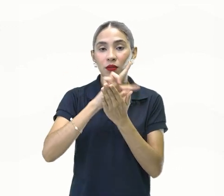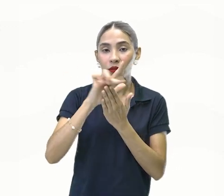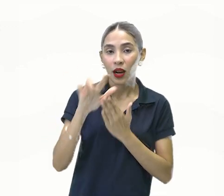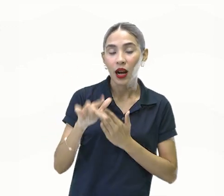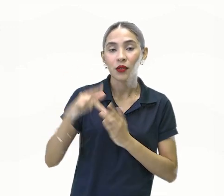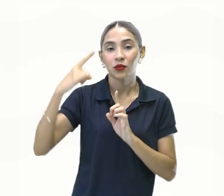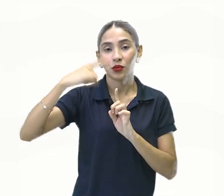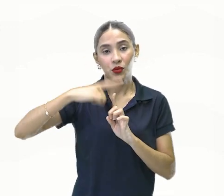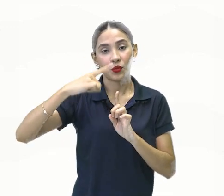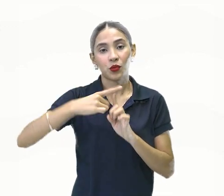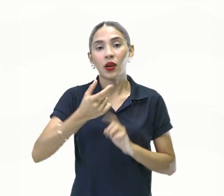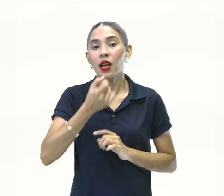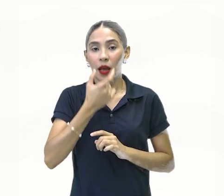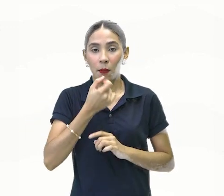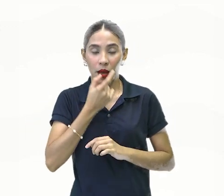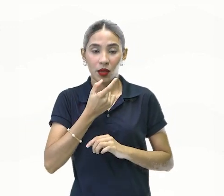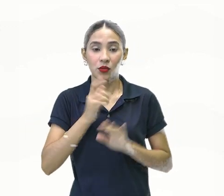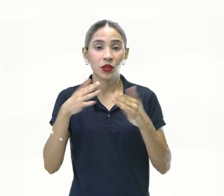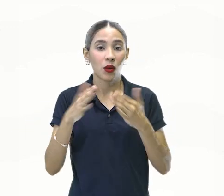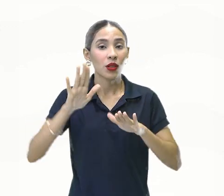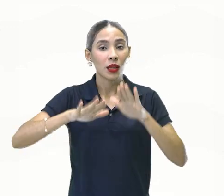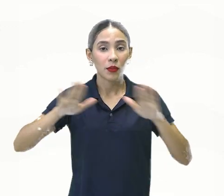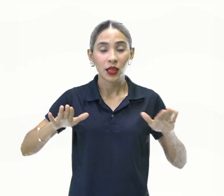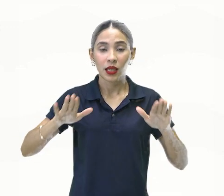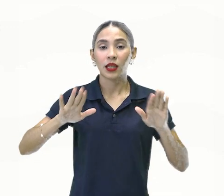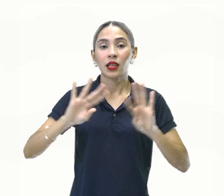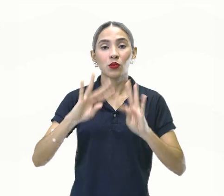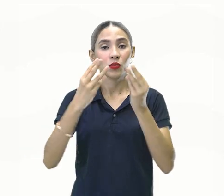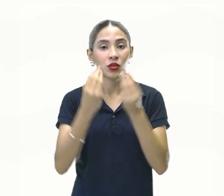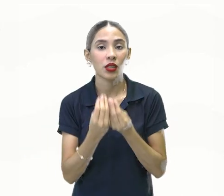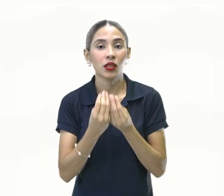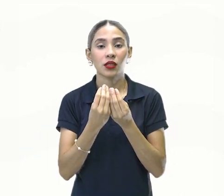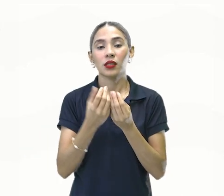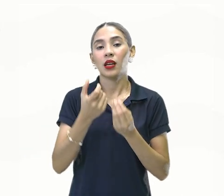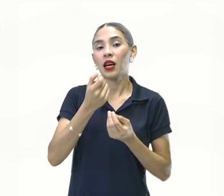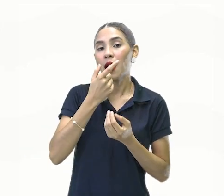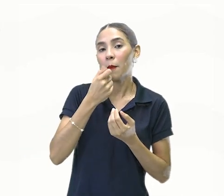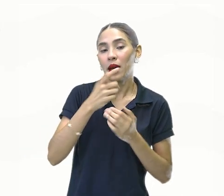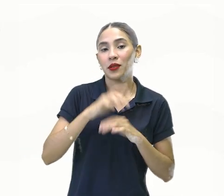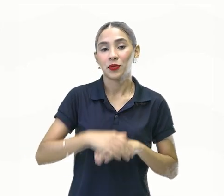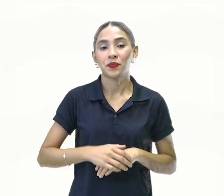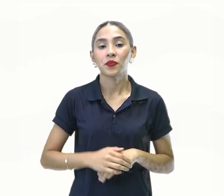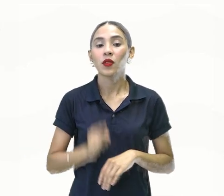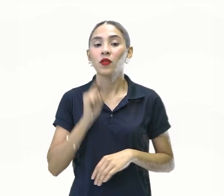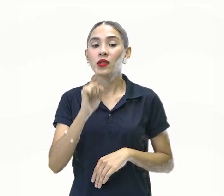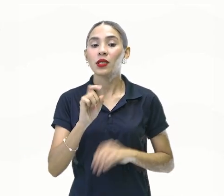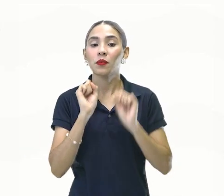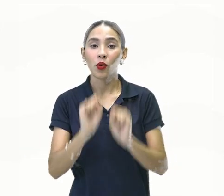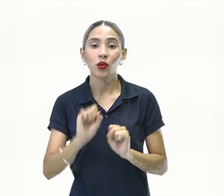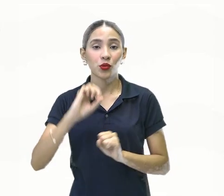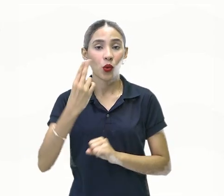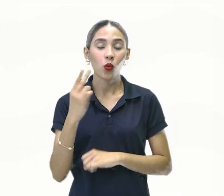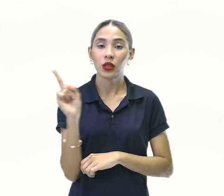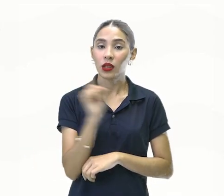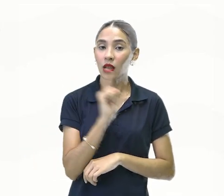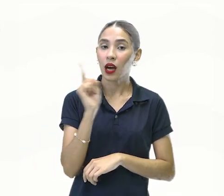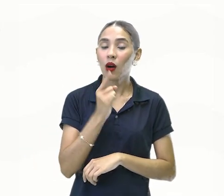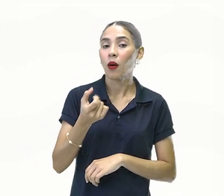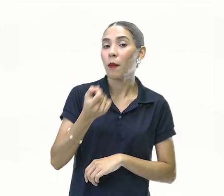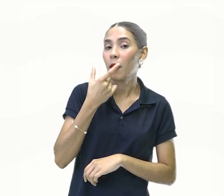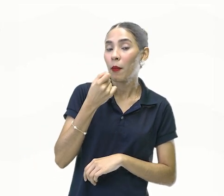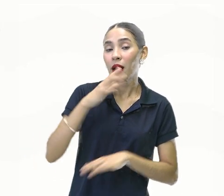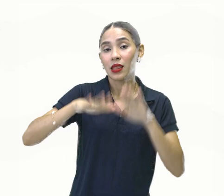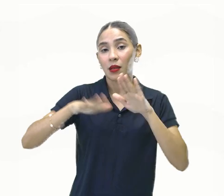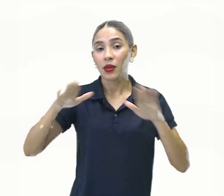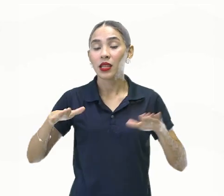desse remédio por aí, né? Então, a depender da composição de um ou de outro, você pode ou não tomar, a depender